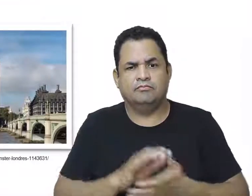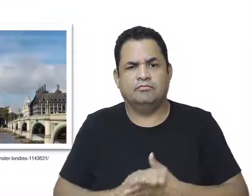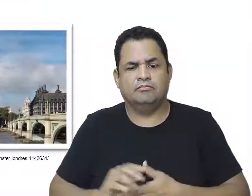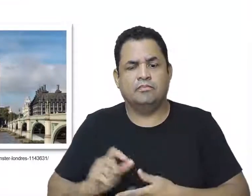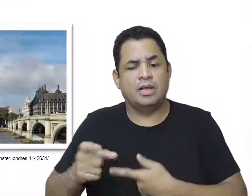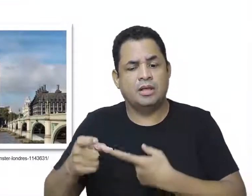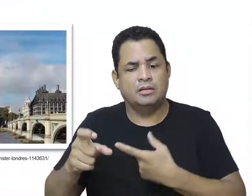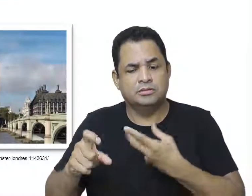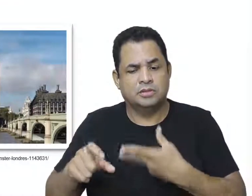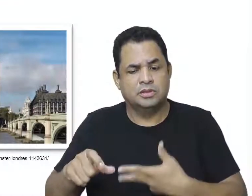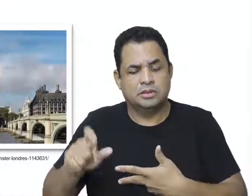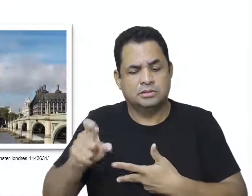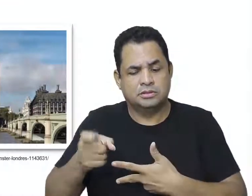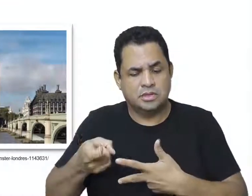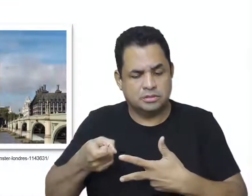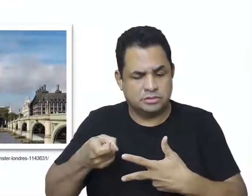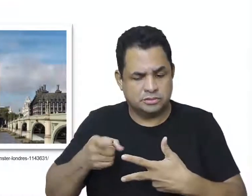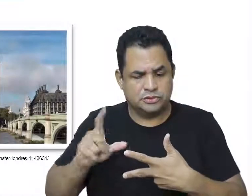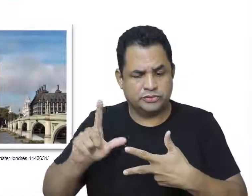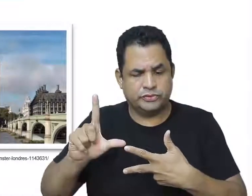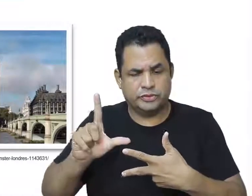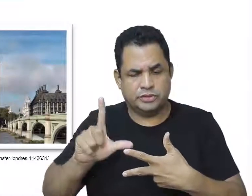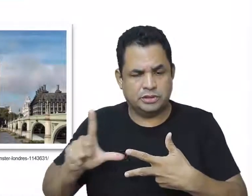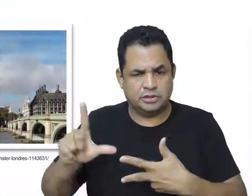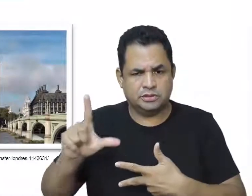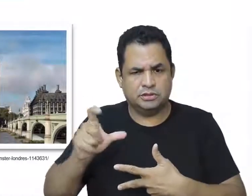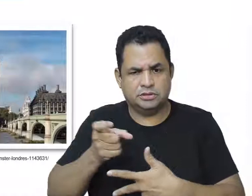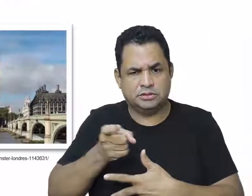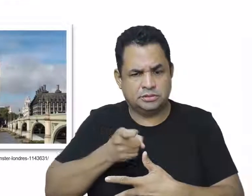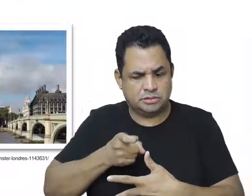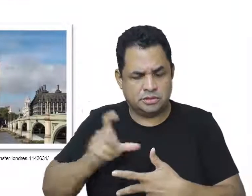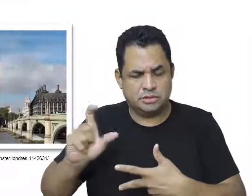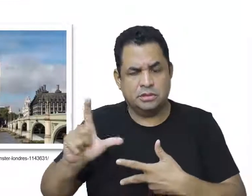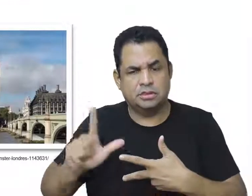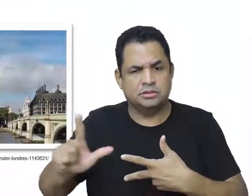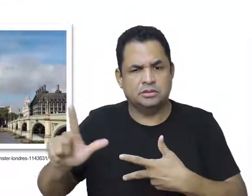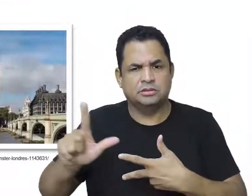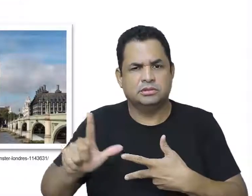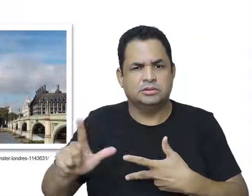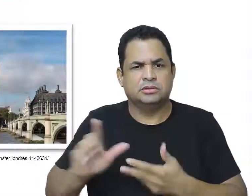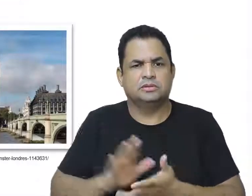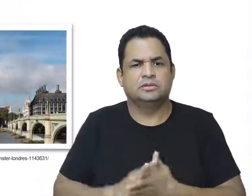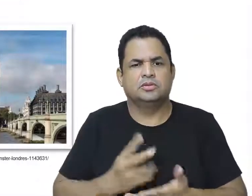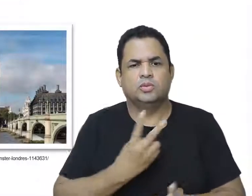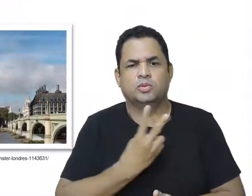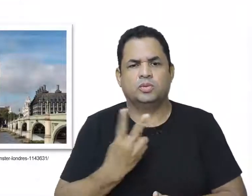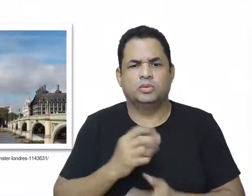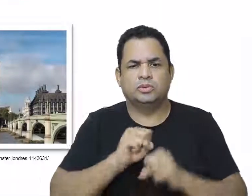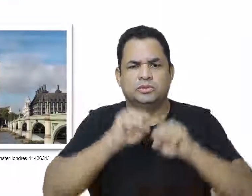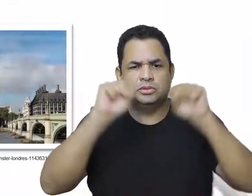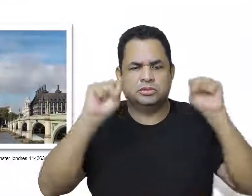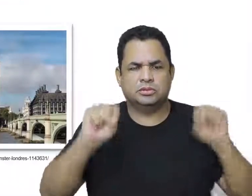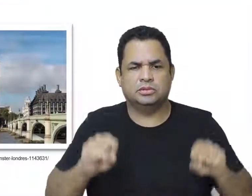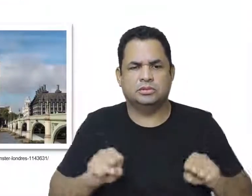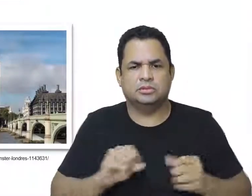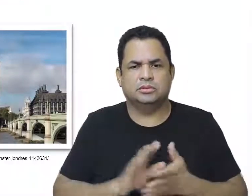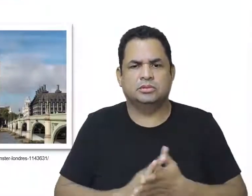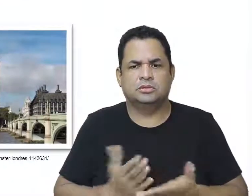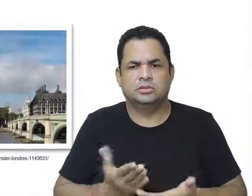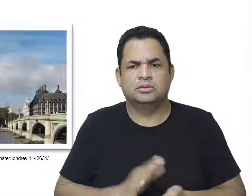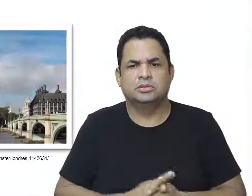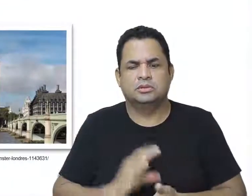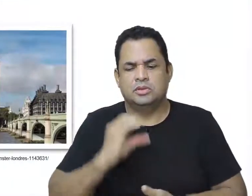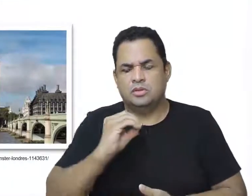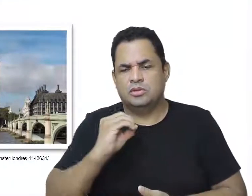executivo e legislativo, que é um grande desafio para o nosso país, né? Os dois sistemas de governo que predominam